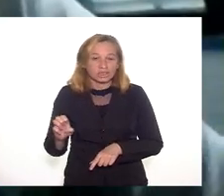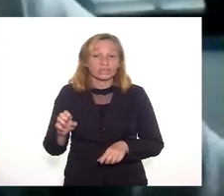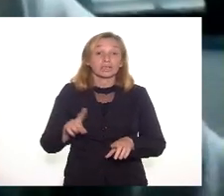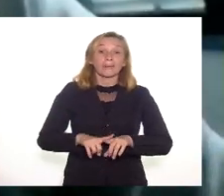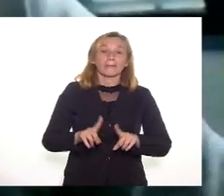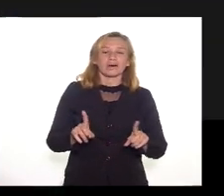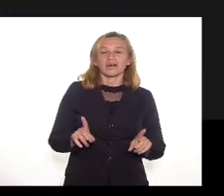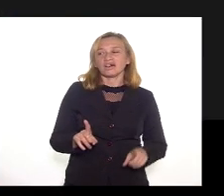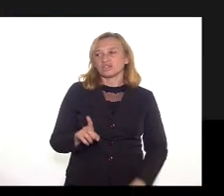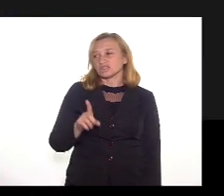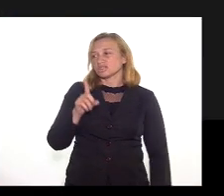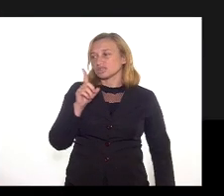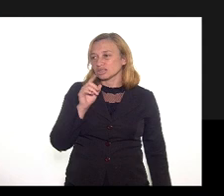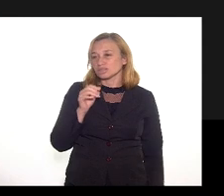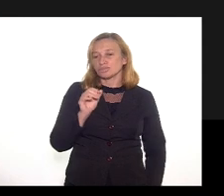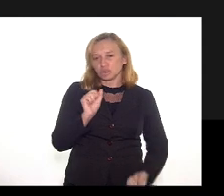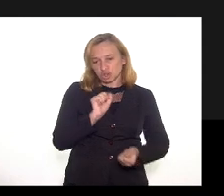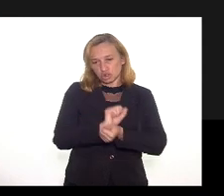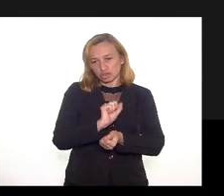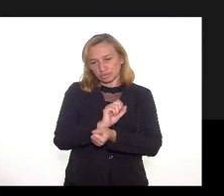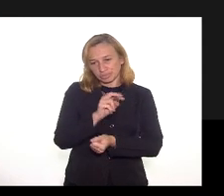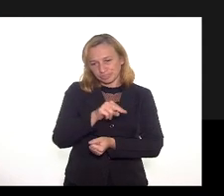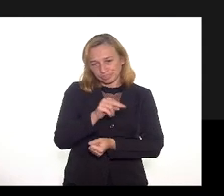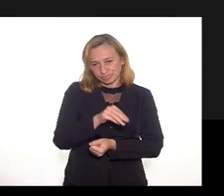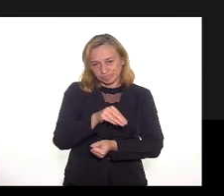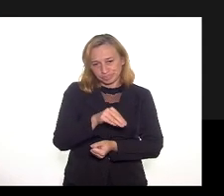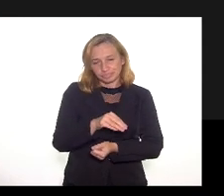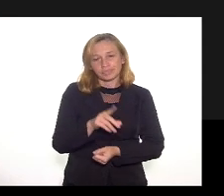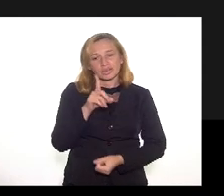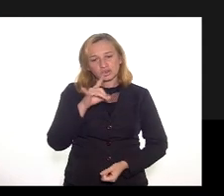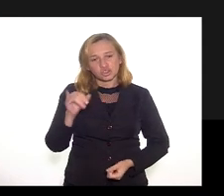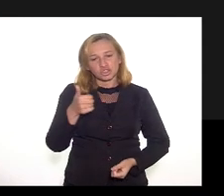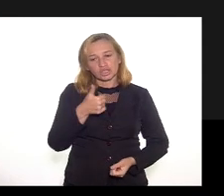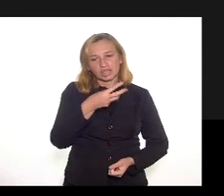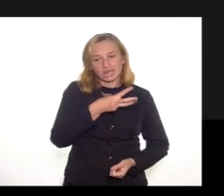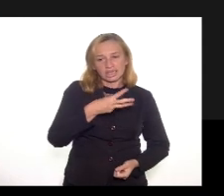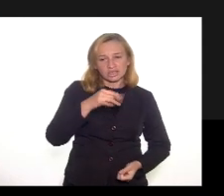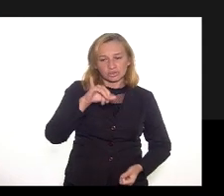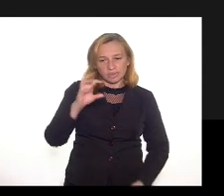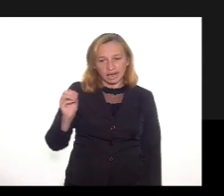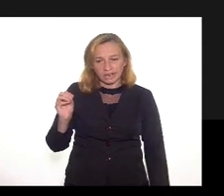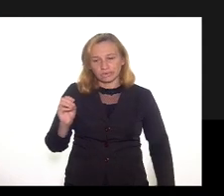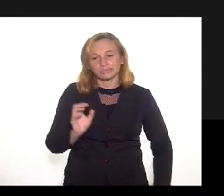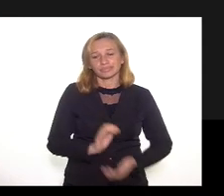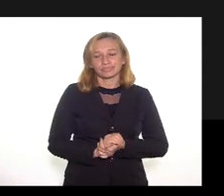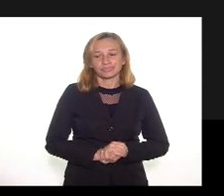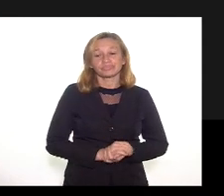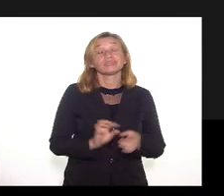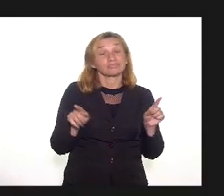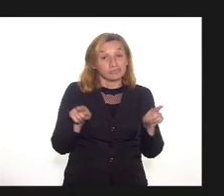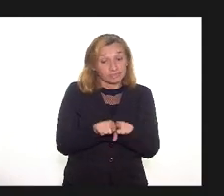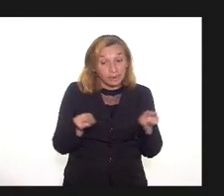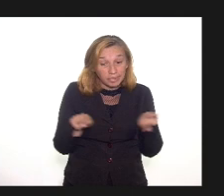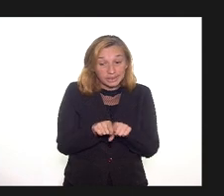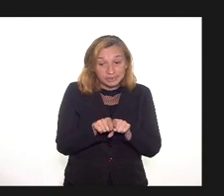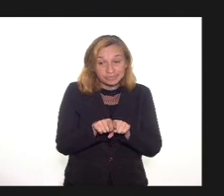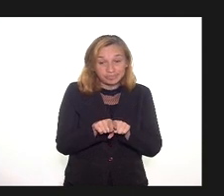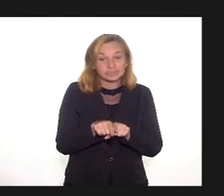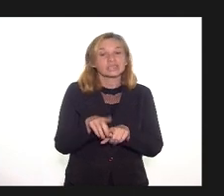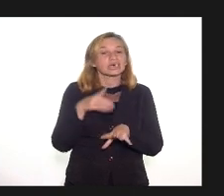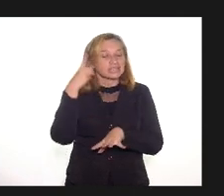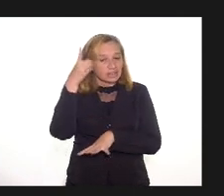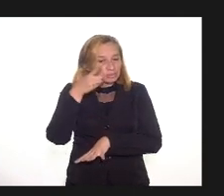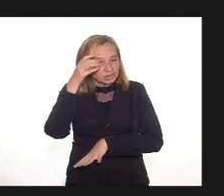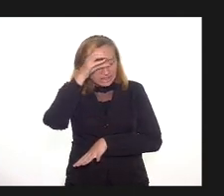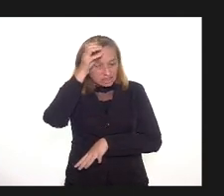um minutinho mas o dia 13 de maio deputado Carlos também deputada